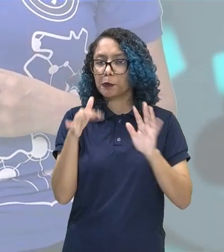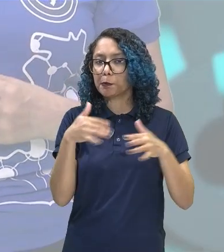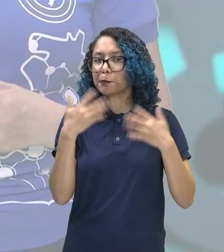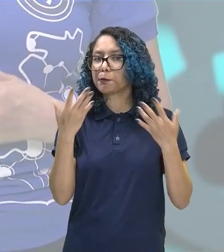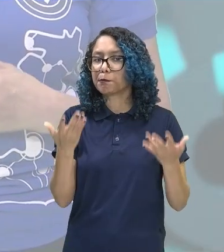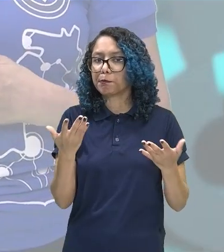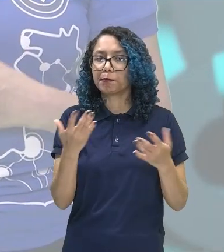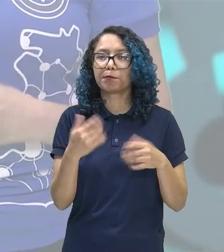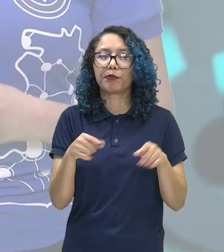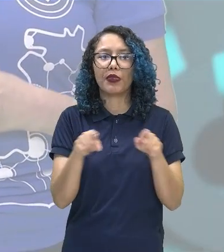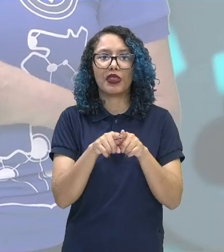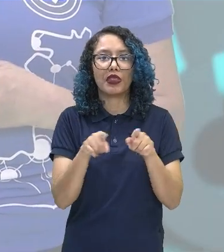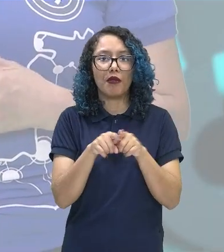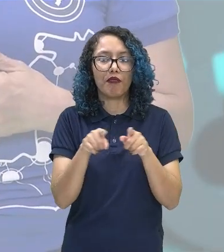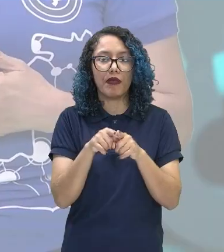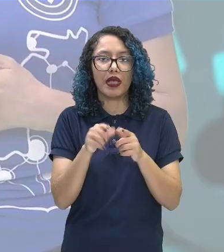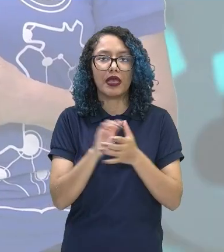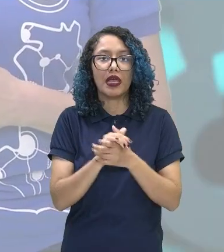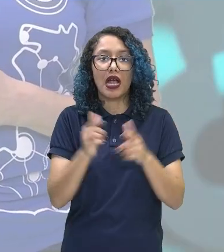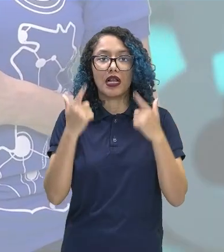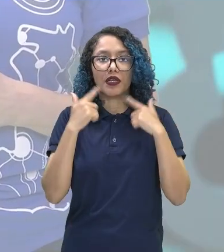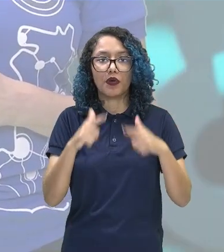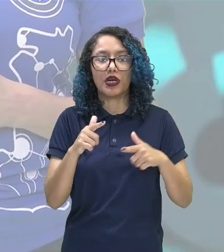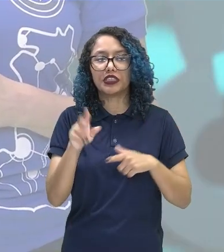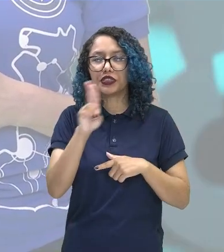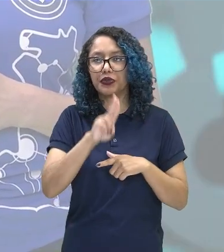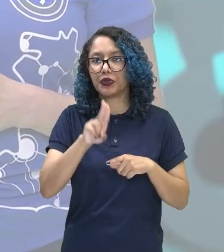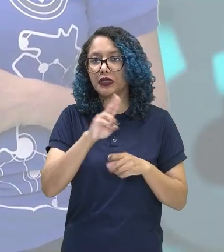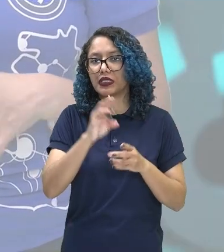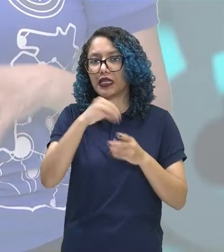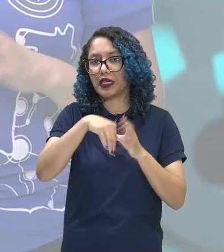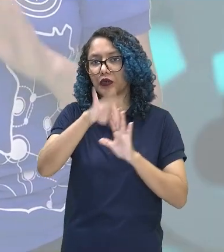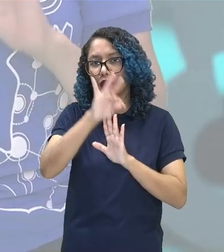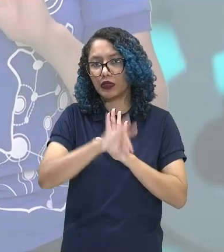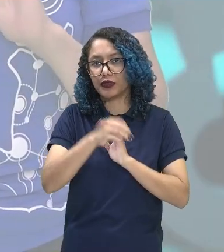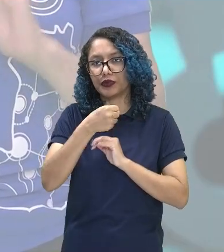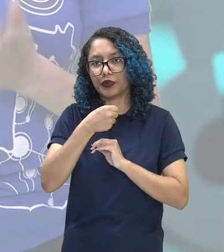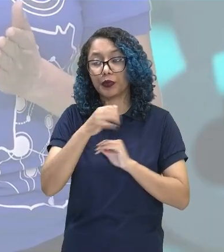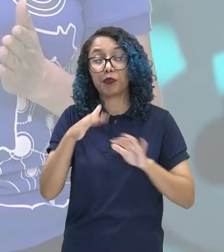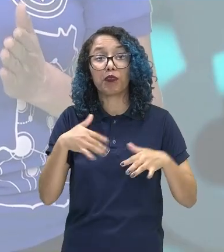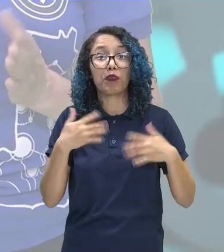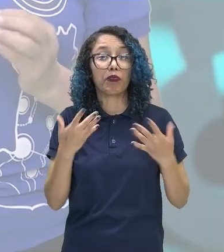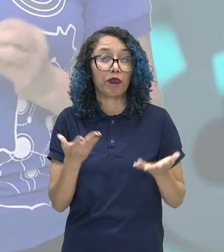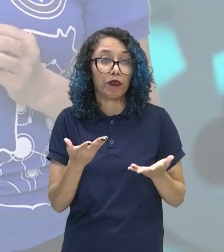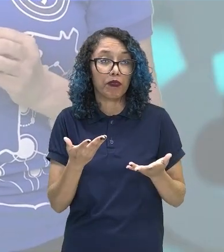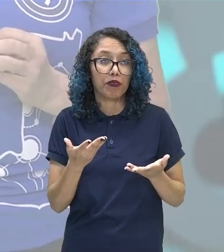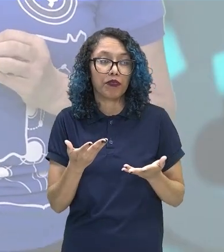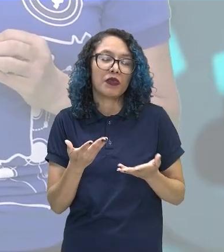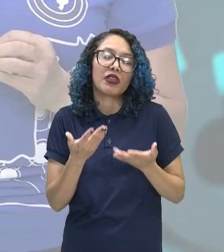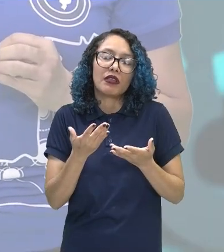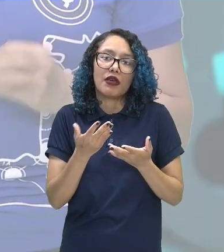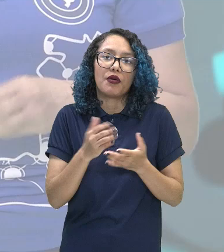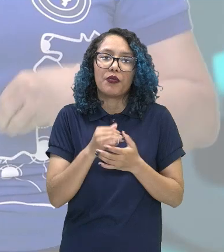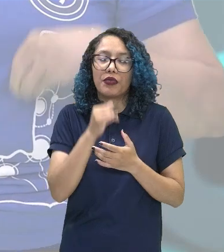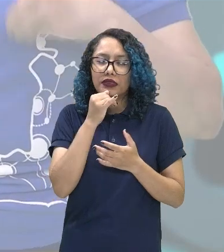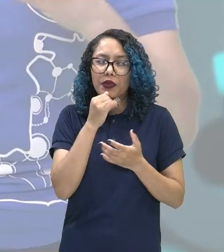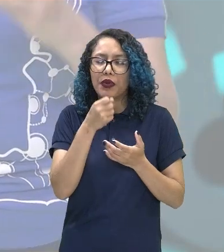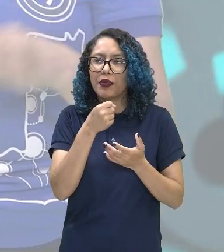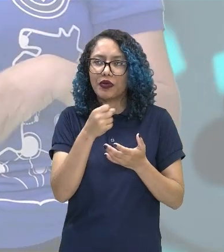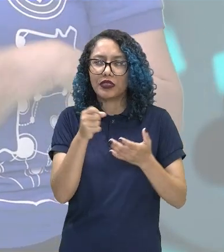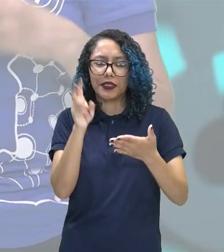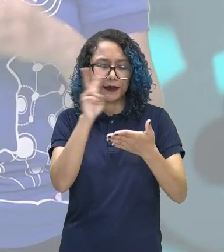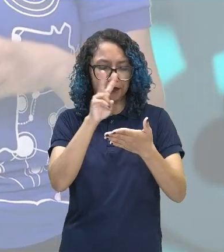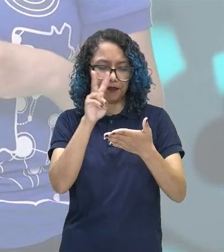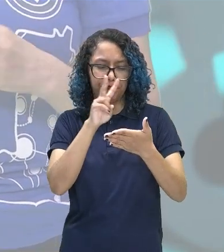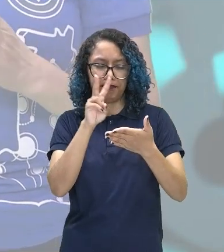Como é a linguagem empregada no texto da reportagem? Primeiro, você vê uma reportagem e você